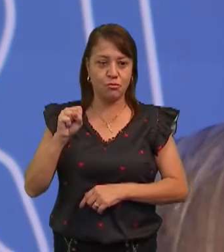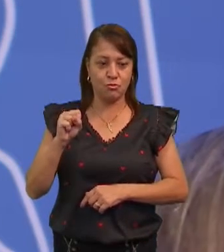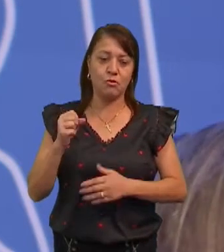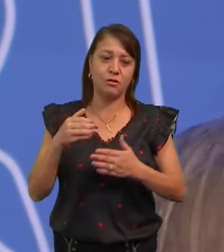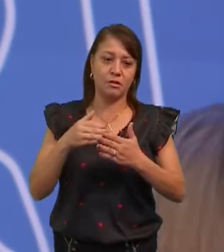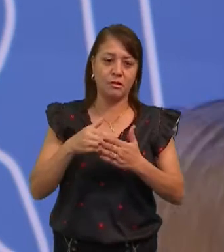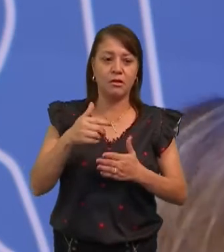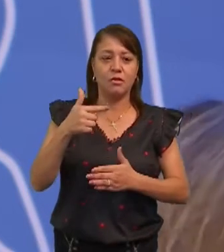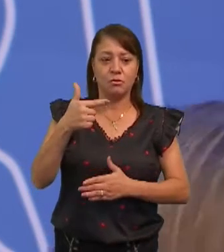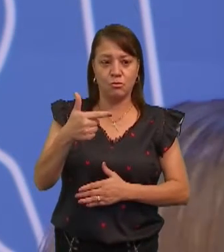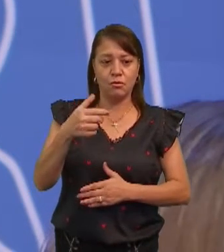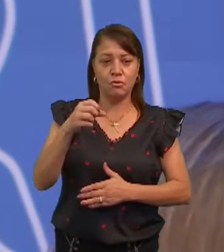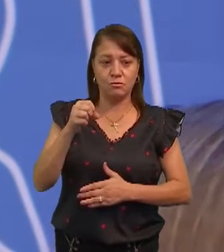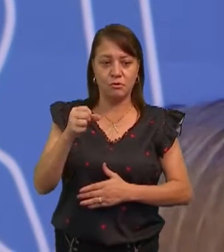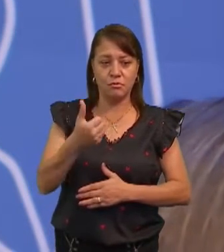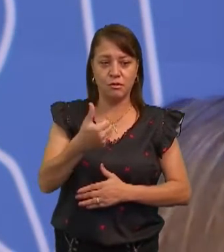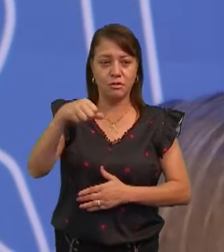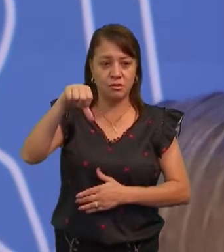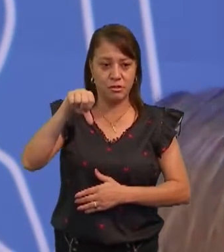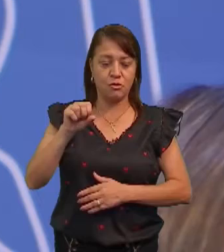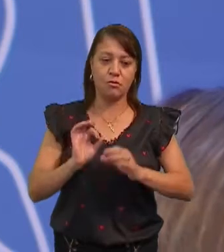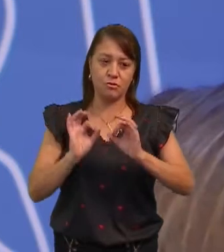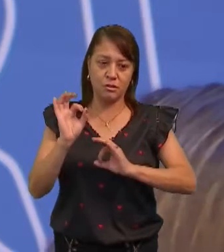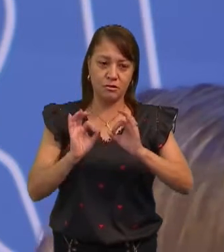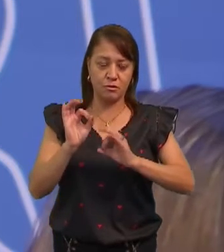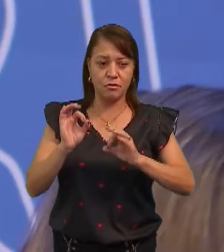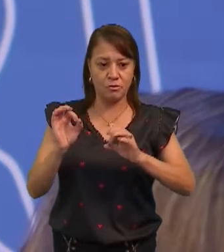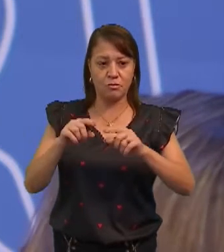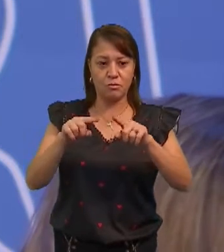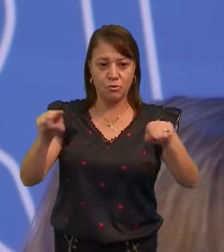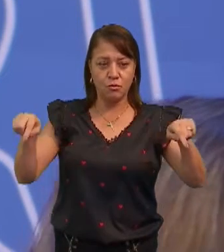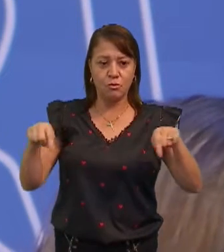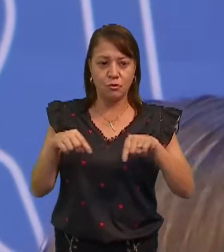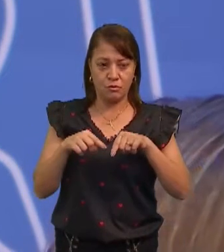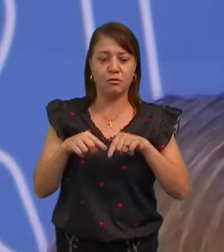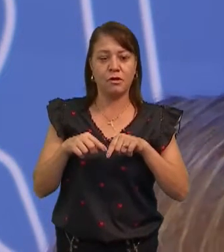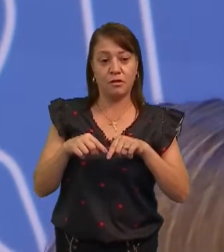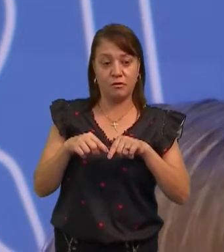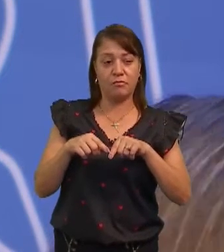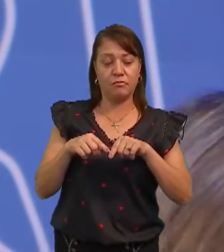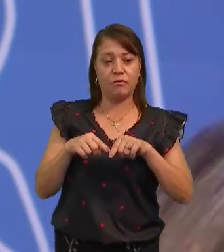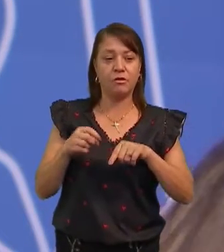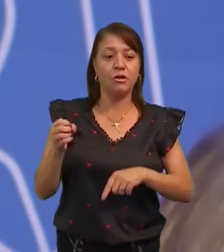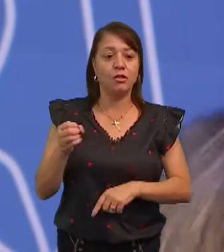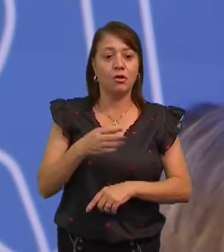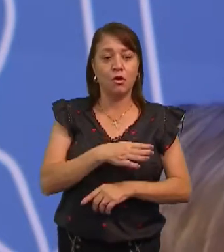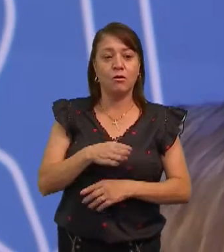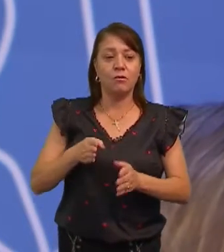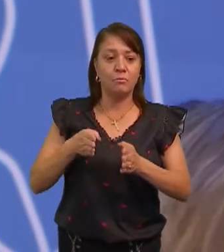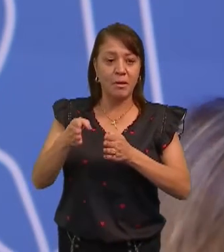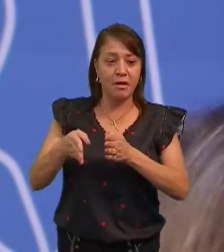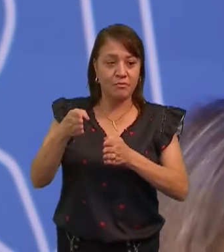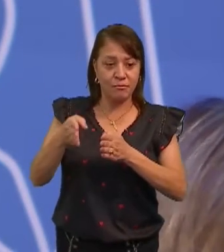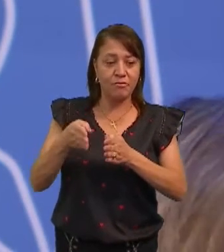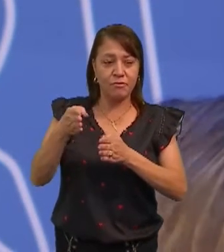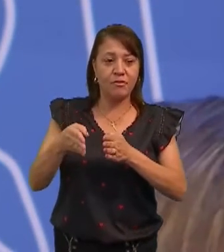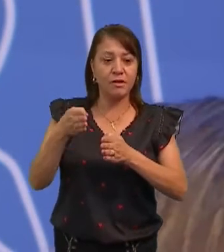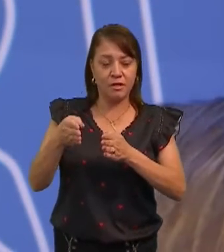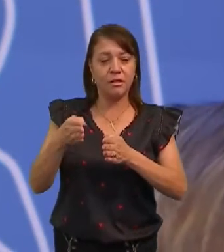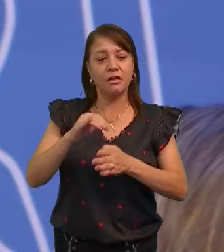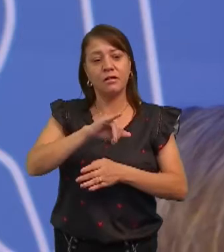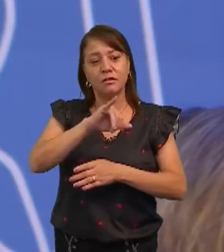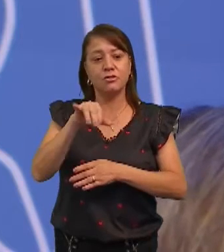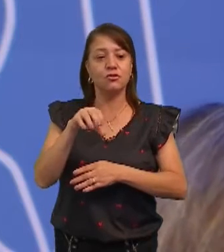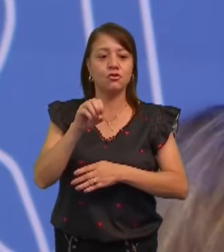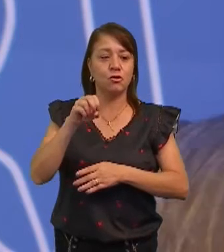três terrenos já preparados e obras até iniciadas de Nova Benfica São Benedito e do Jockey Clube que o governo do